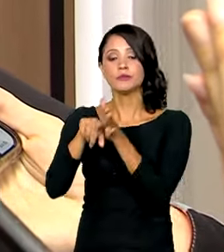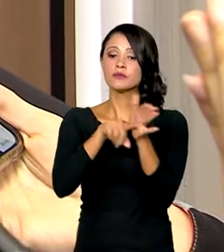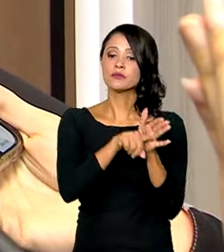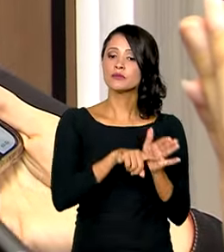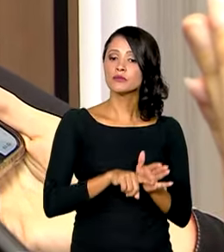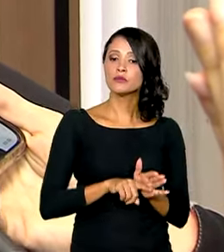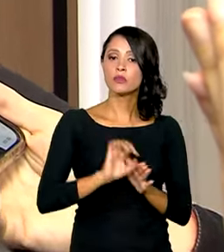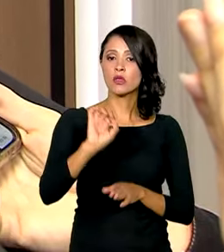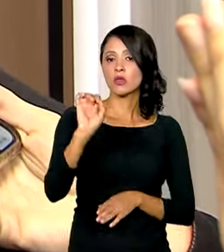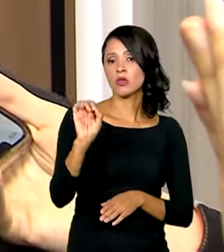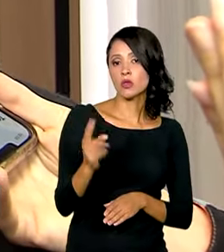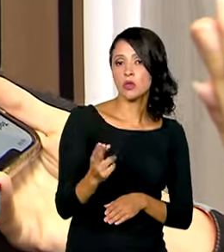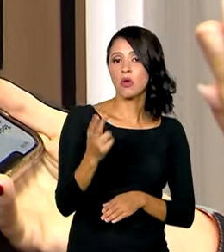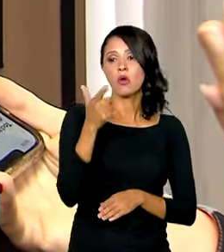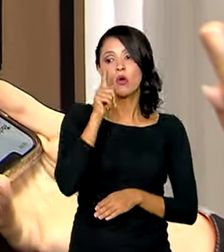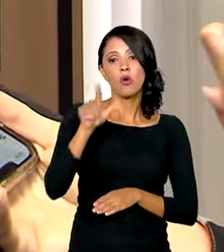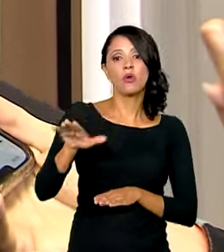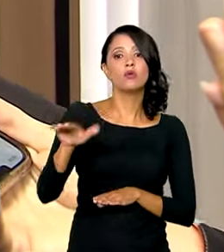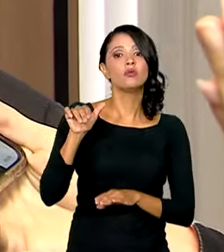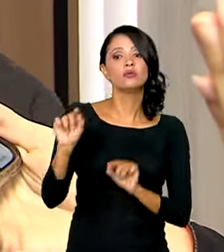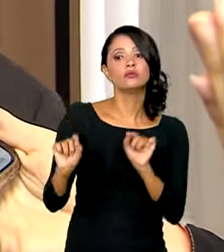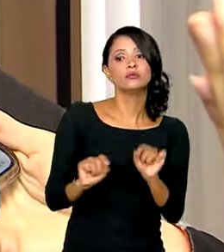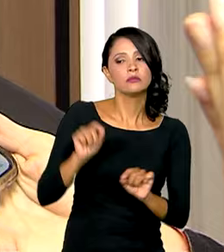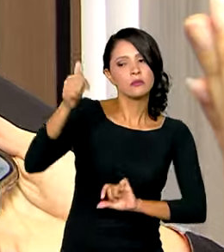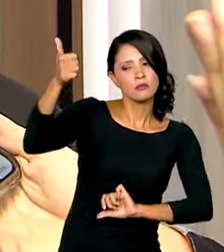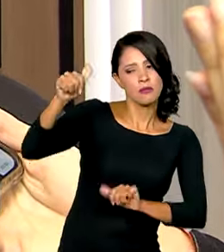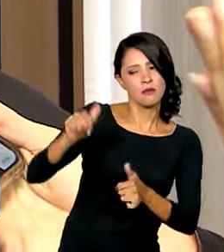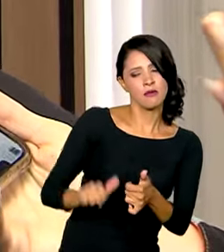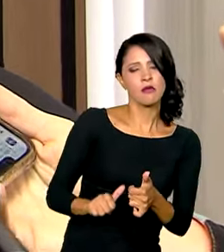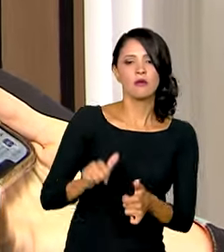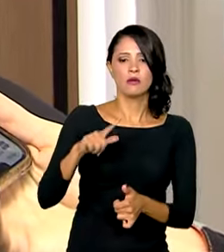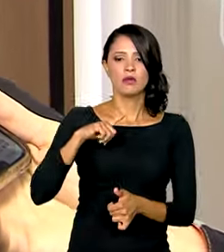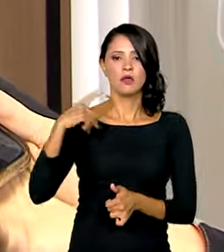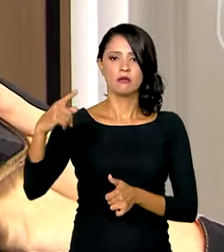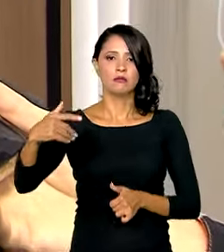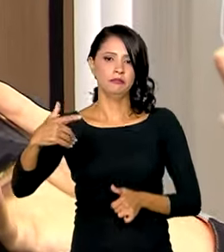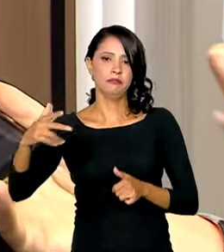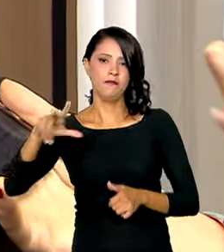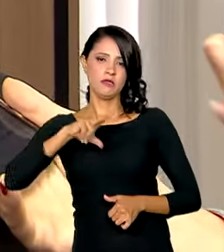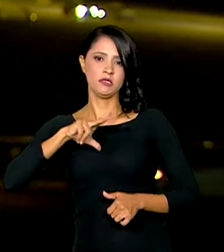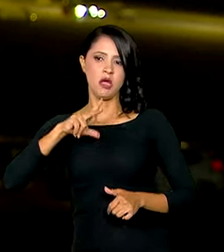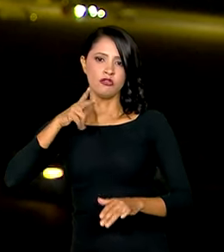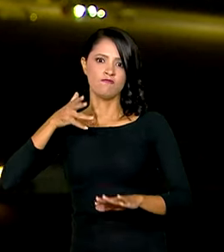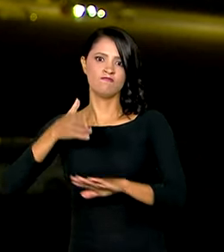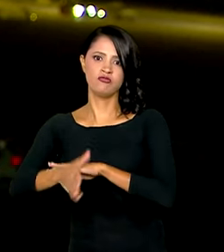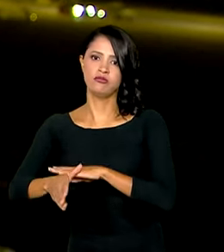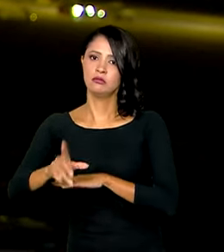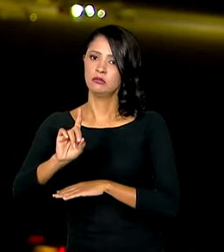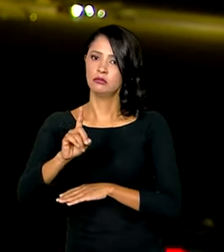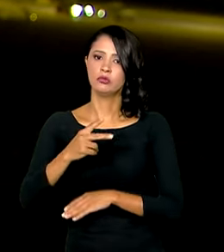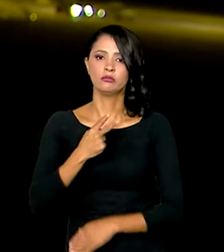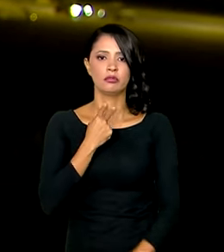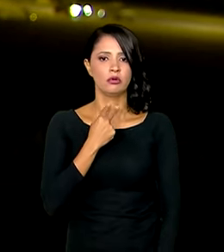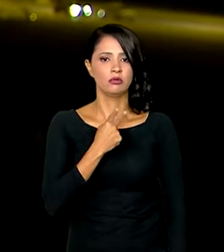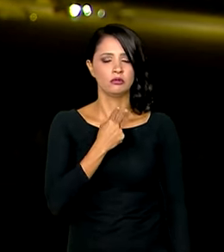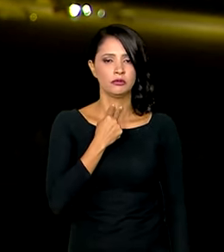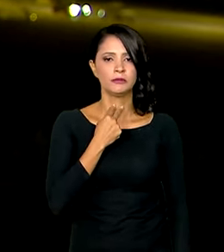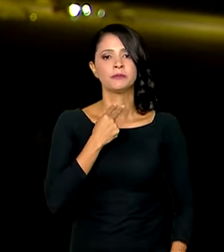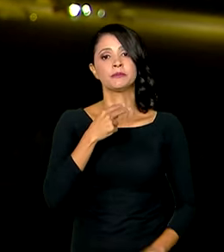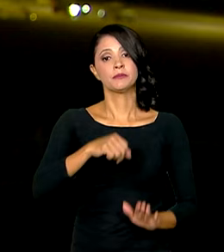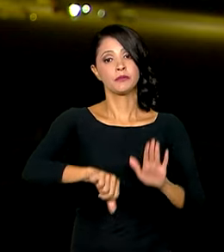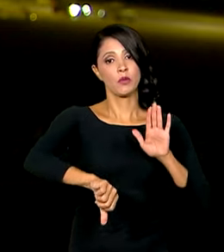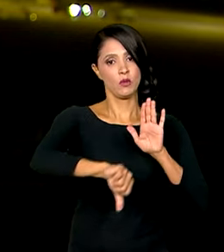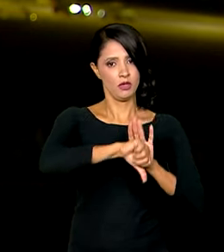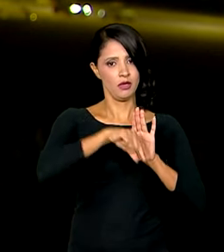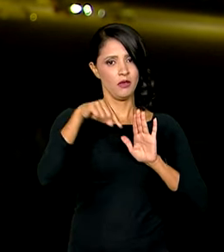investigado, vai ser perquirido, vai ser analisado, vai ter a sua privacidade invadida. O crime apurado pela